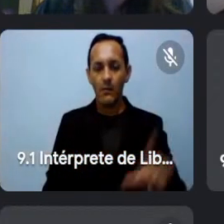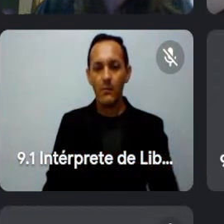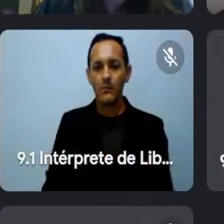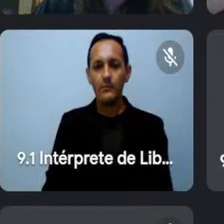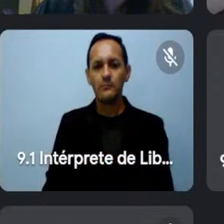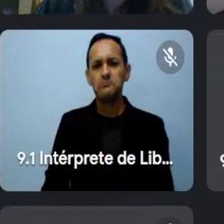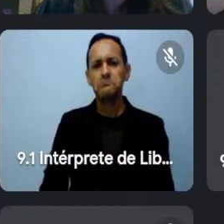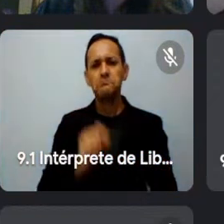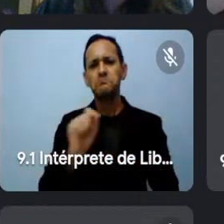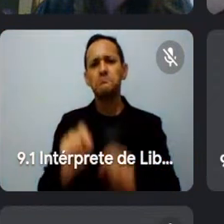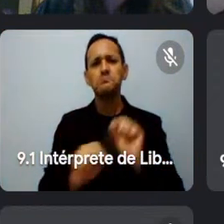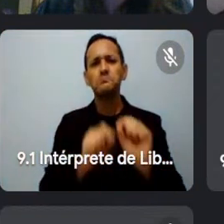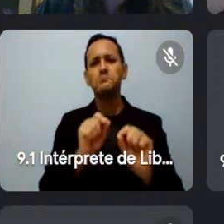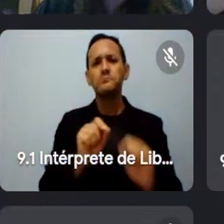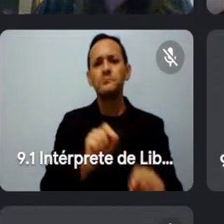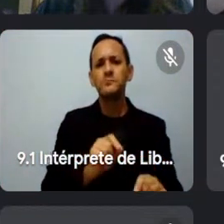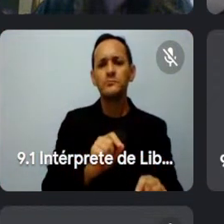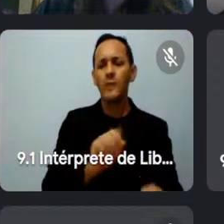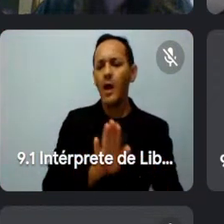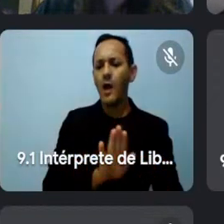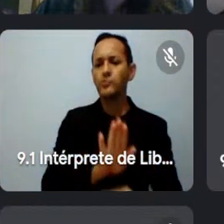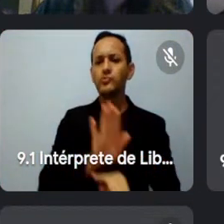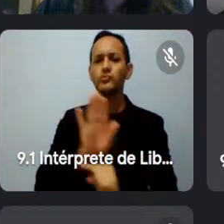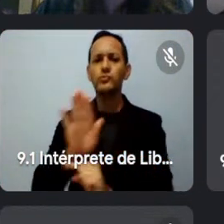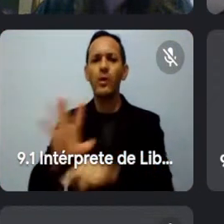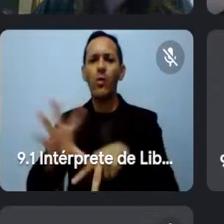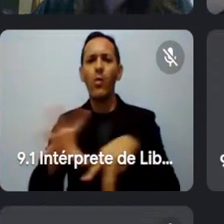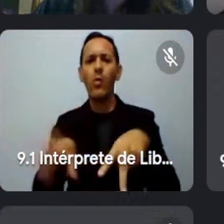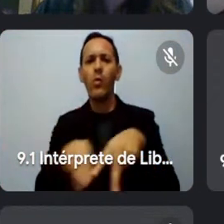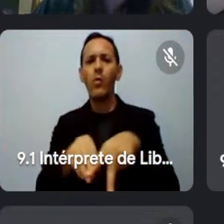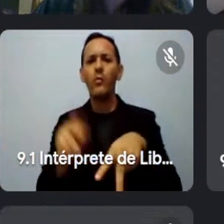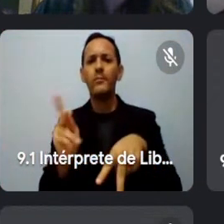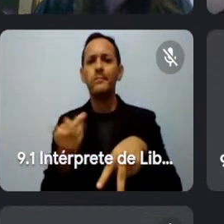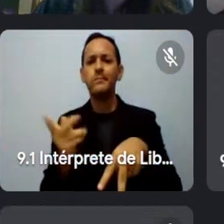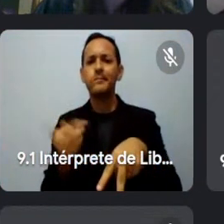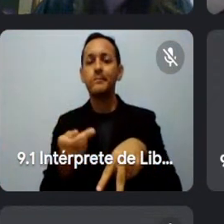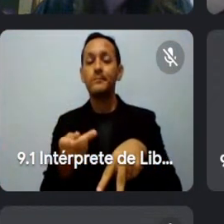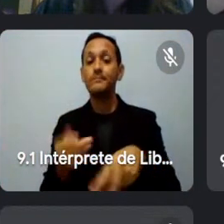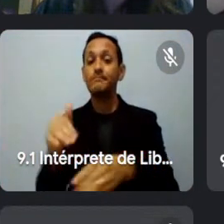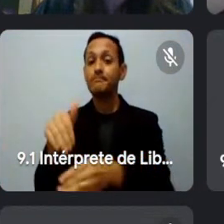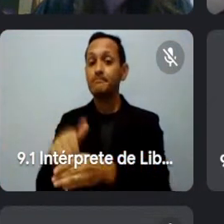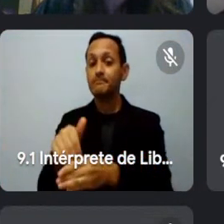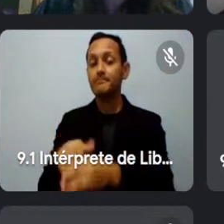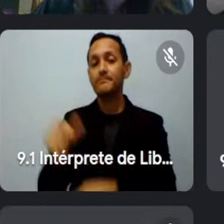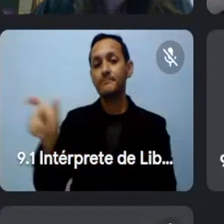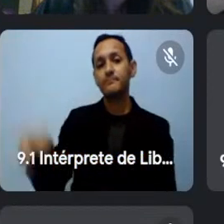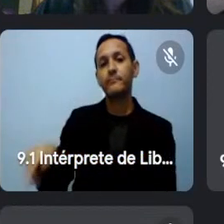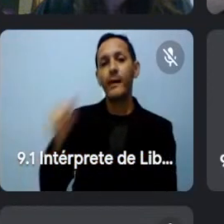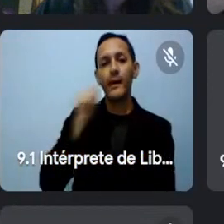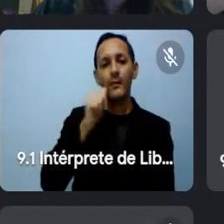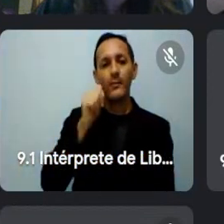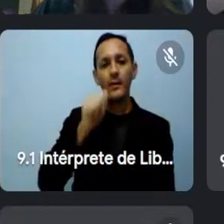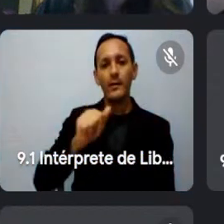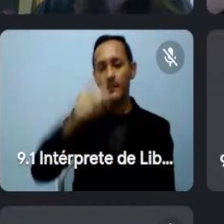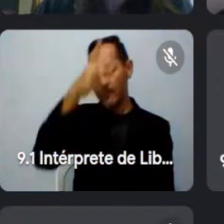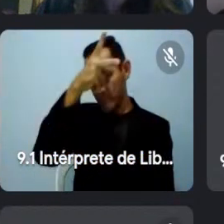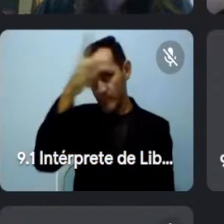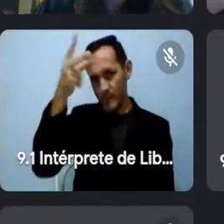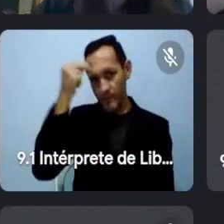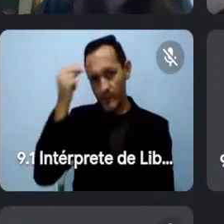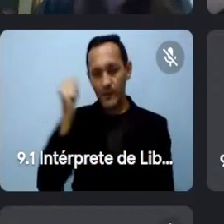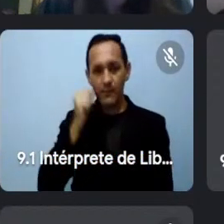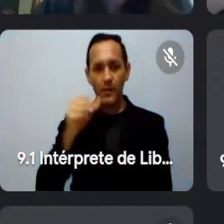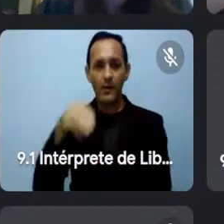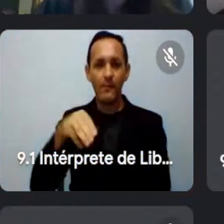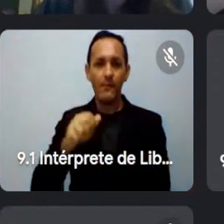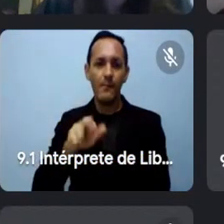e quem que seria beneficiária aí dessa corrupção eleitoral no caso a candidato a prefeito o senhor Maria de Jesus